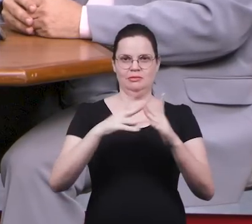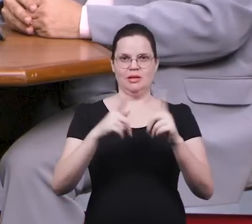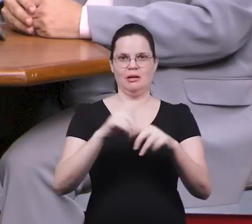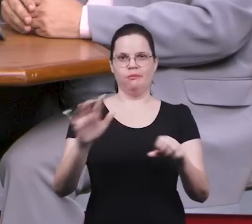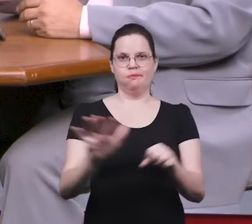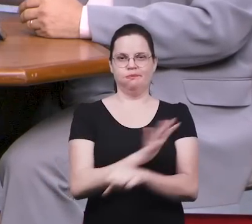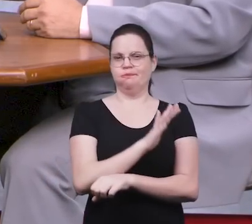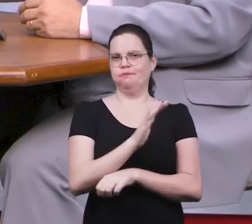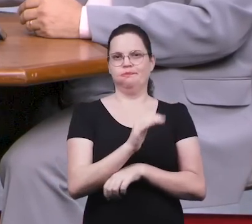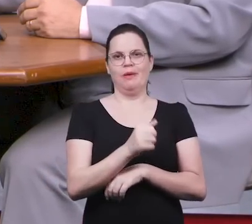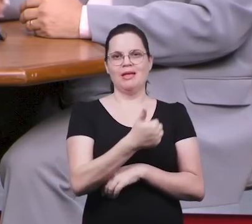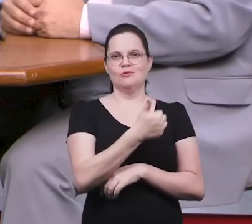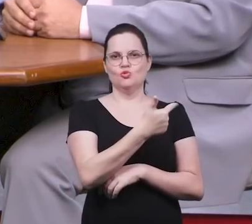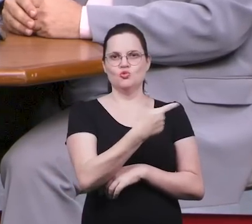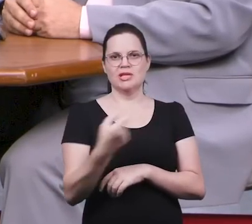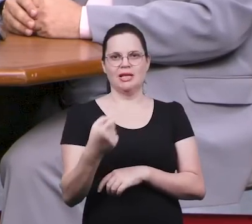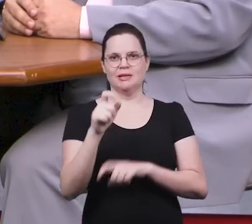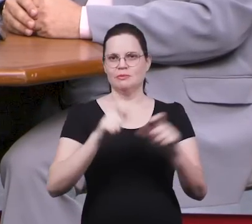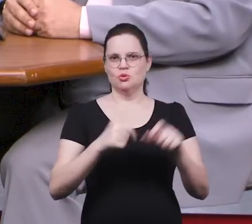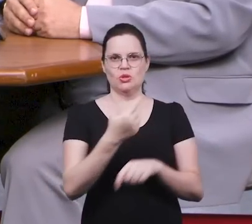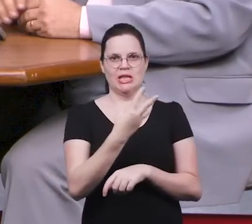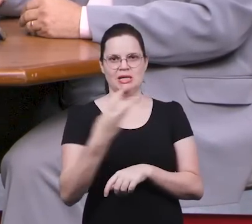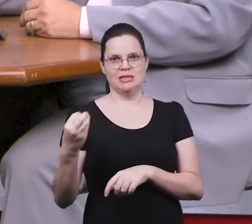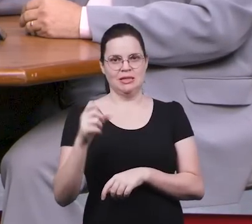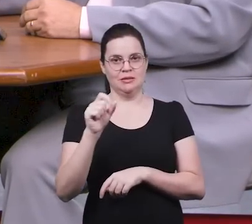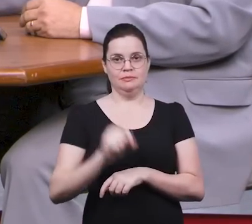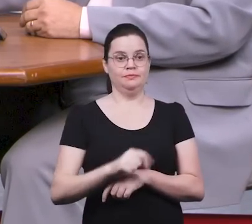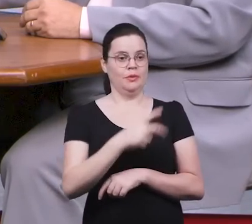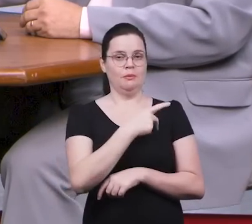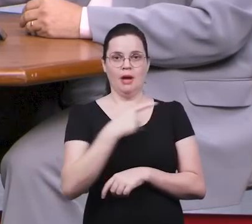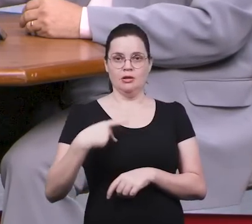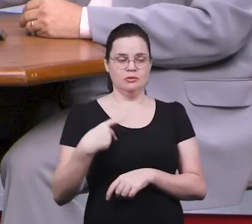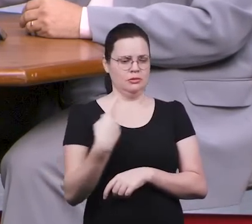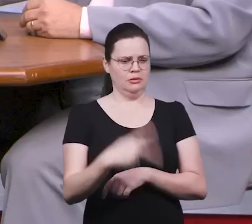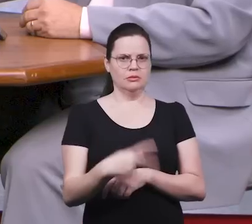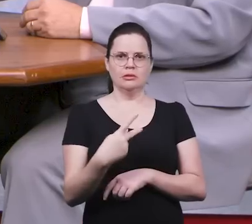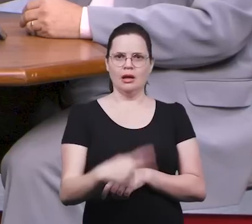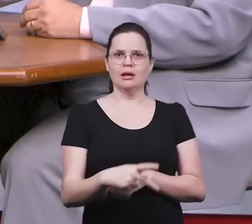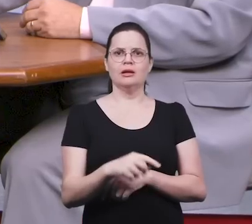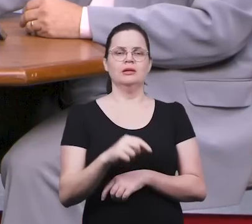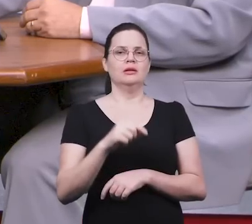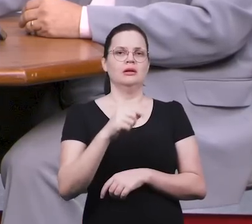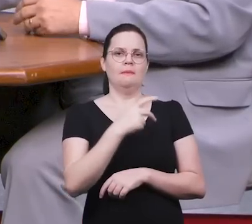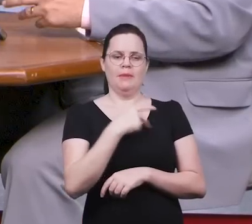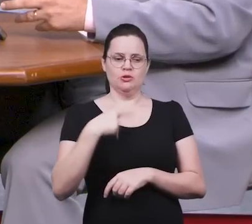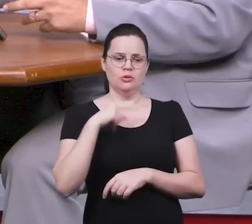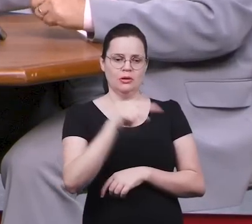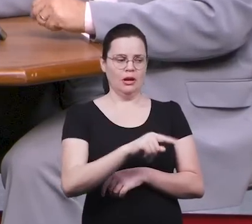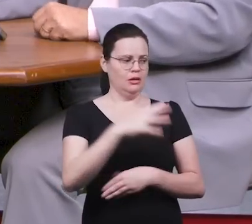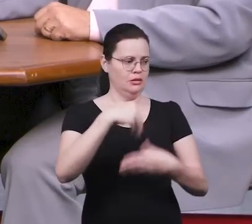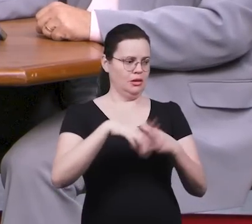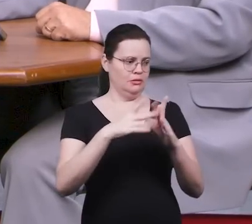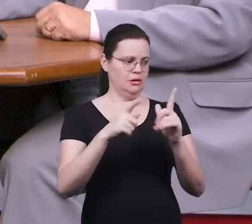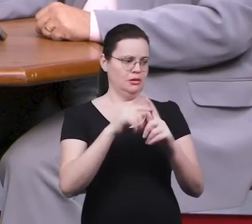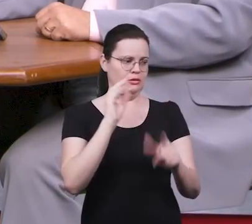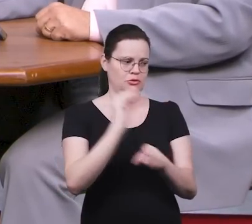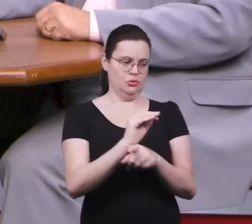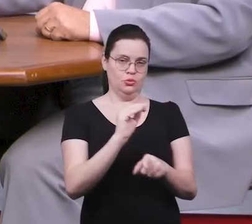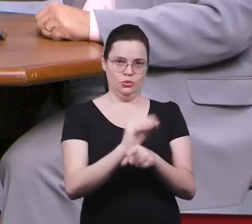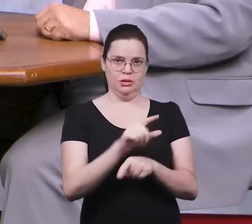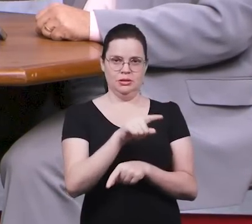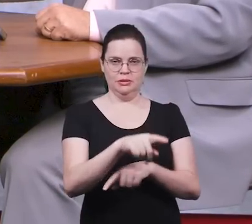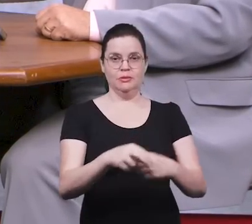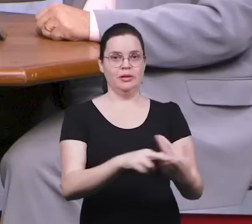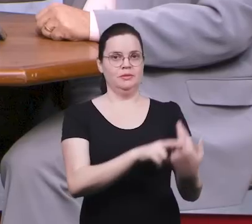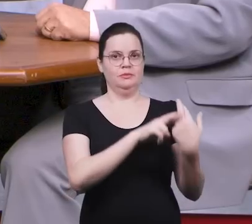né? Centenas de membros. E ali o seu ministério próspero, Deus abençoando, a igreja crescendo.